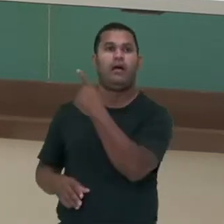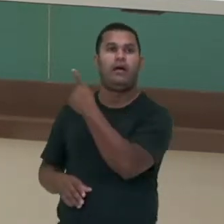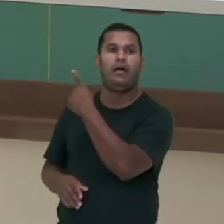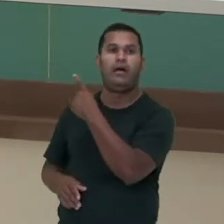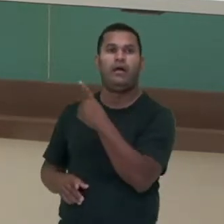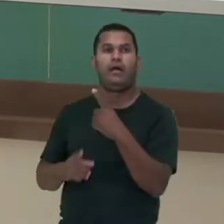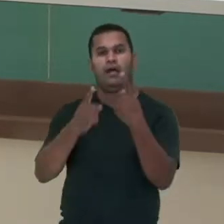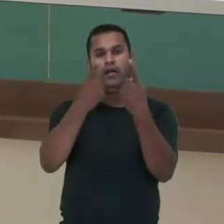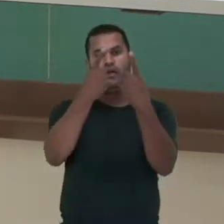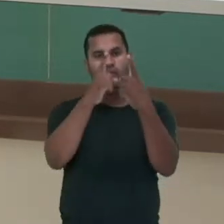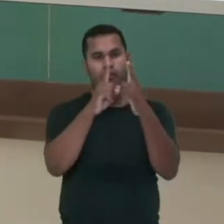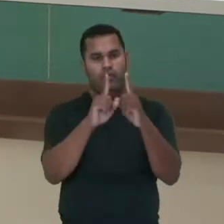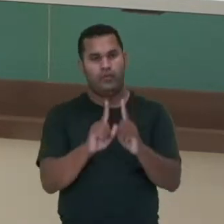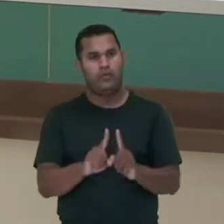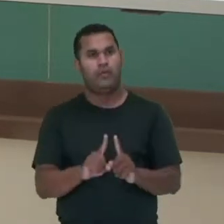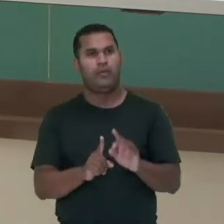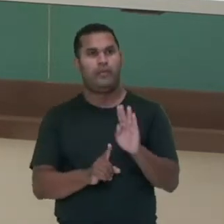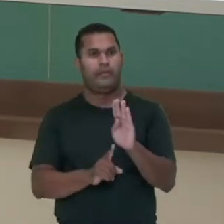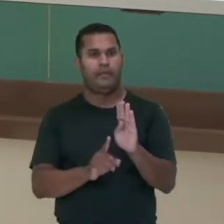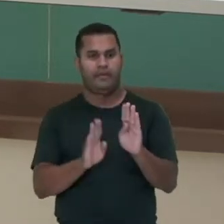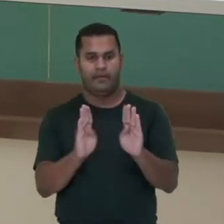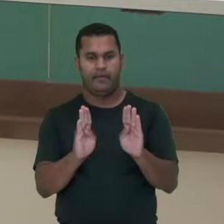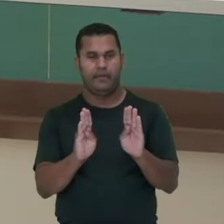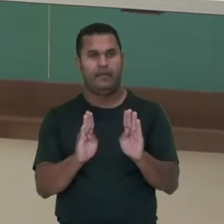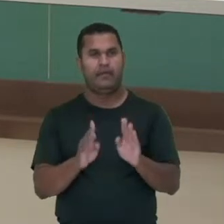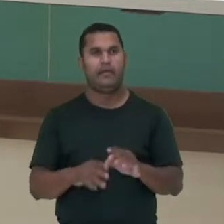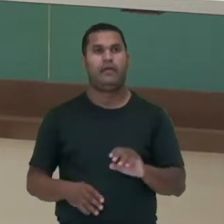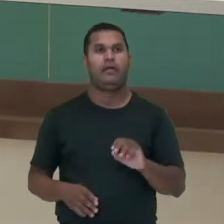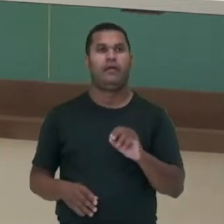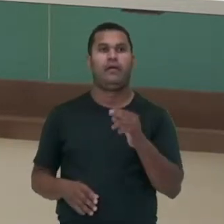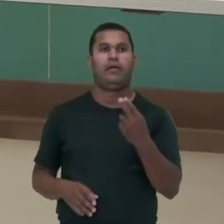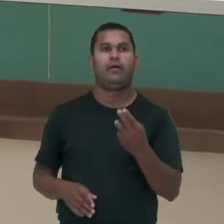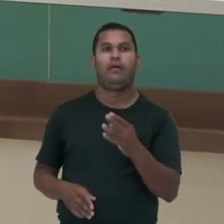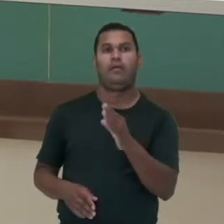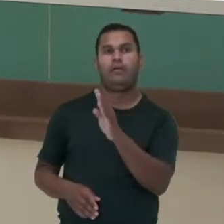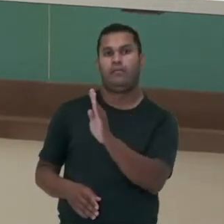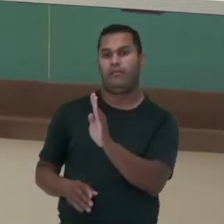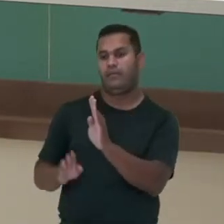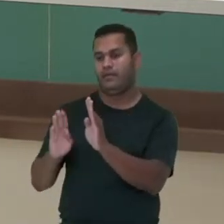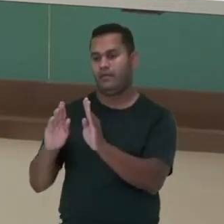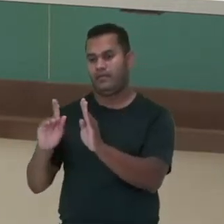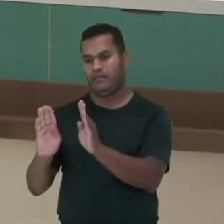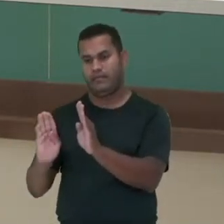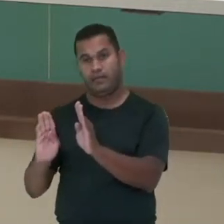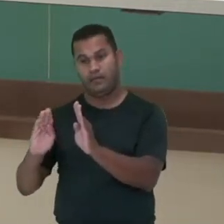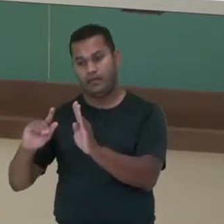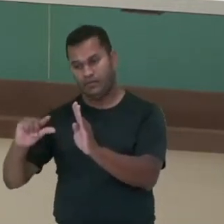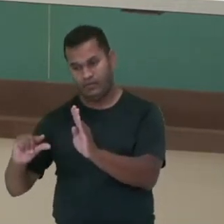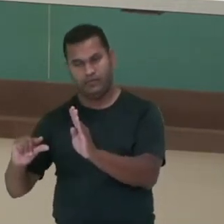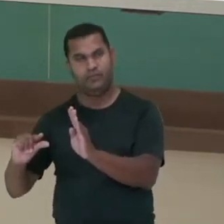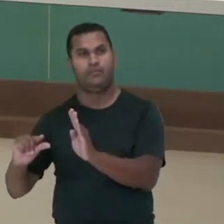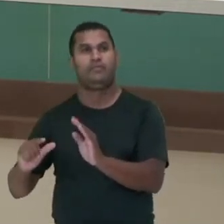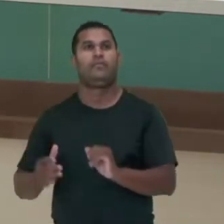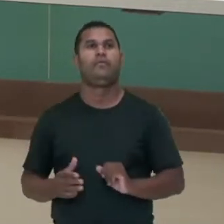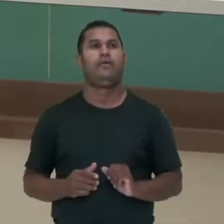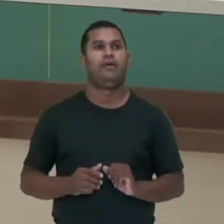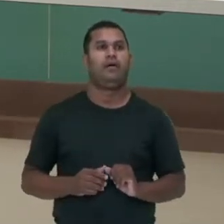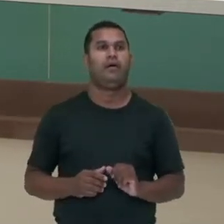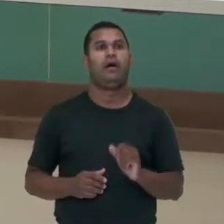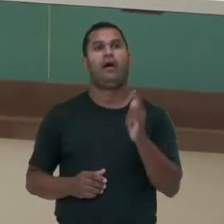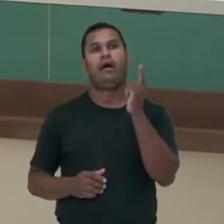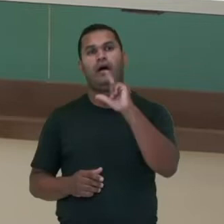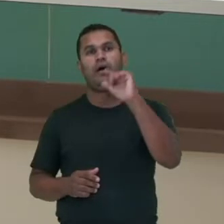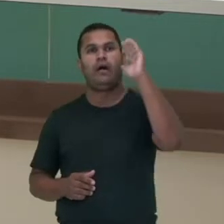daquele que apresenta num determinado par de genes para certo caráter, os dois alelos com determinação para manifestação diferentes. Então,